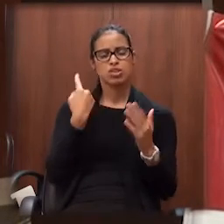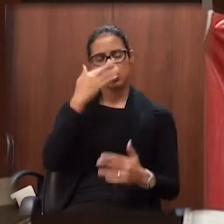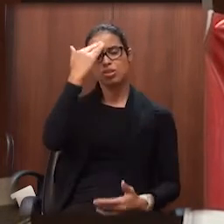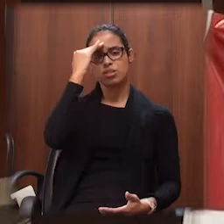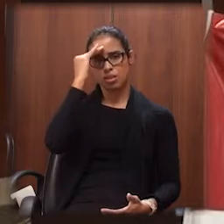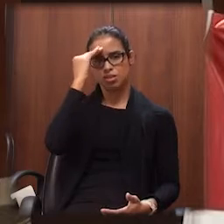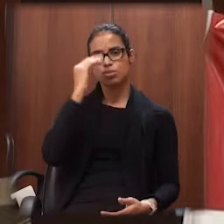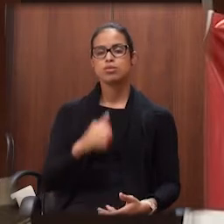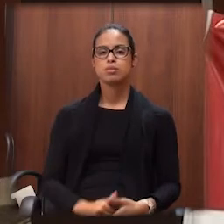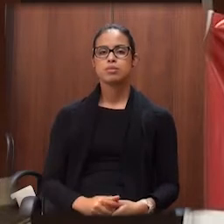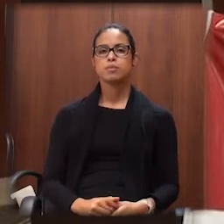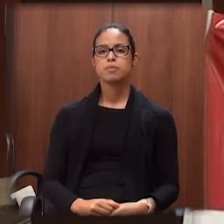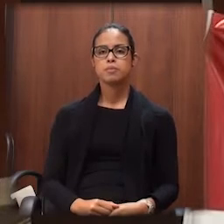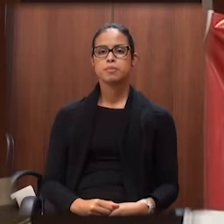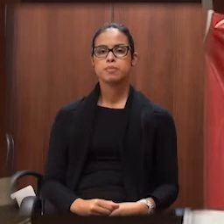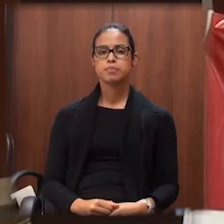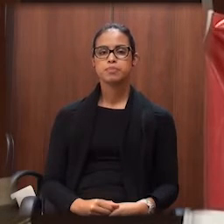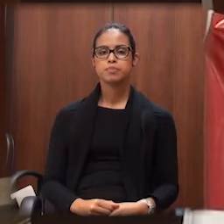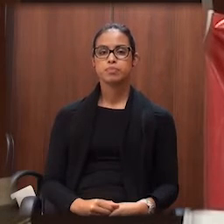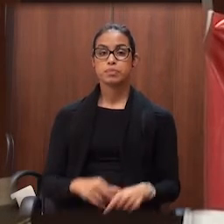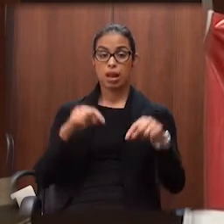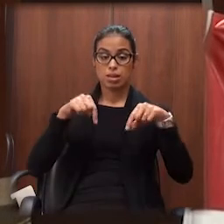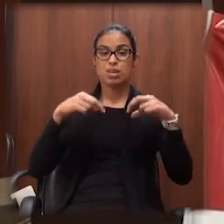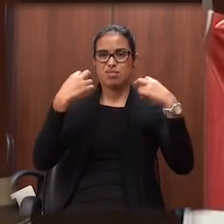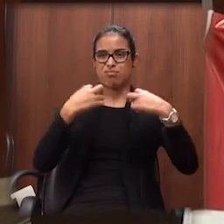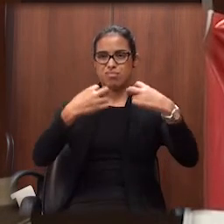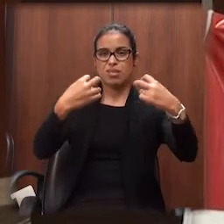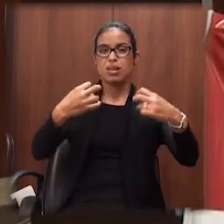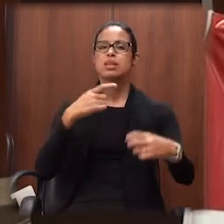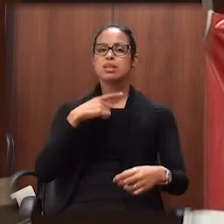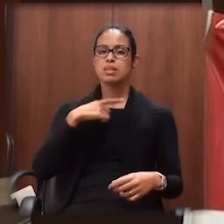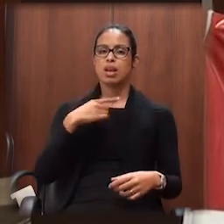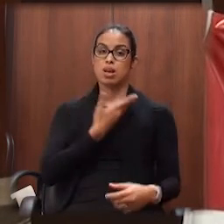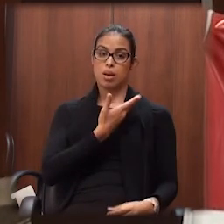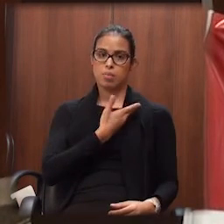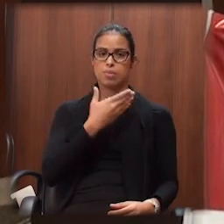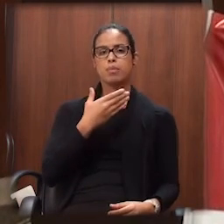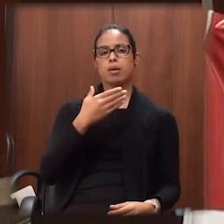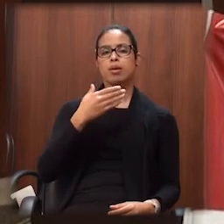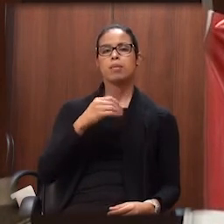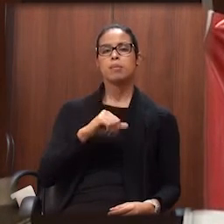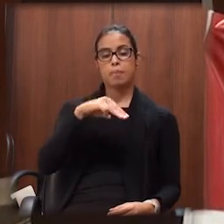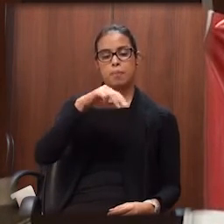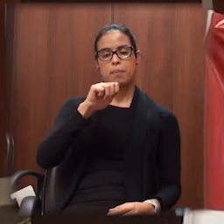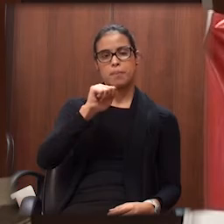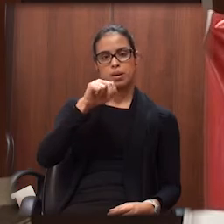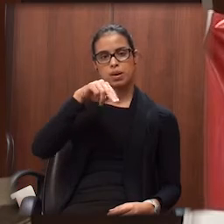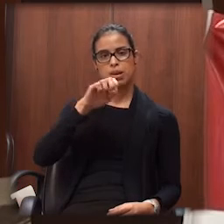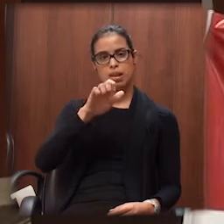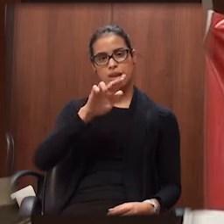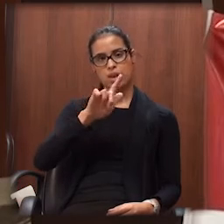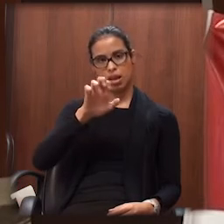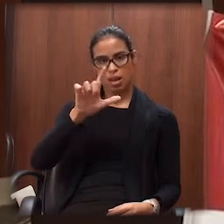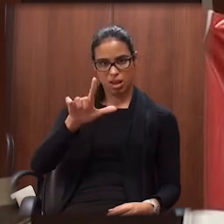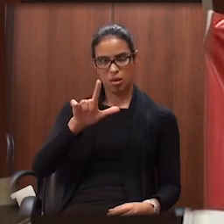No auditório eu queria também saudar o colega Clodoaldo Meneghello, da Unesp, do Observatório de Educação